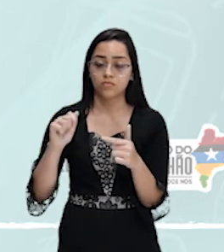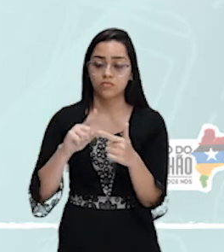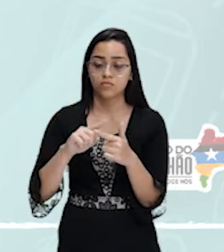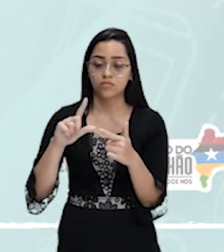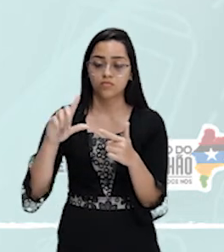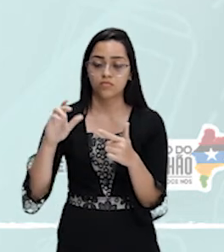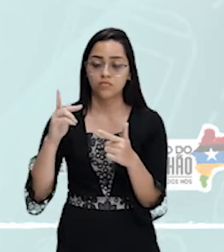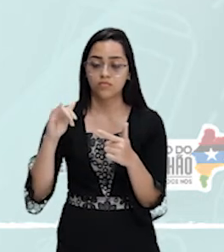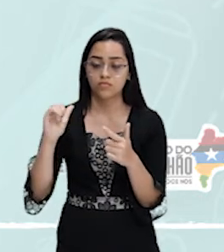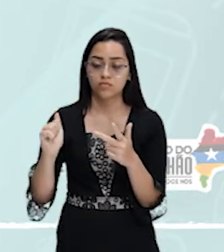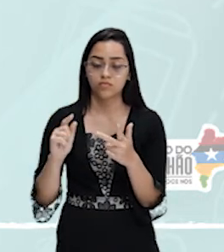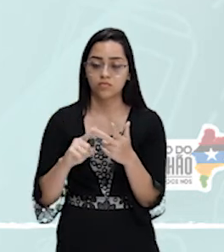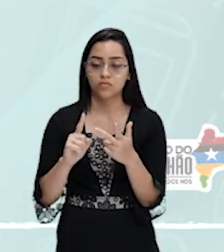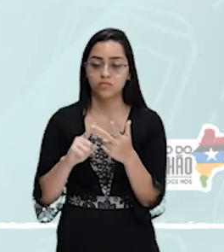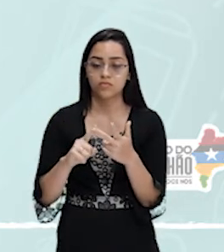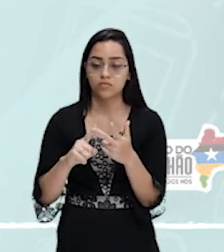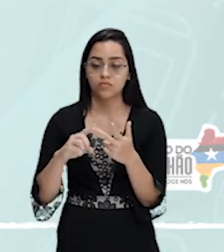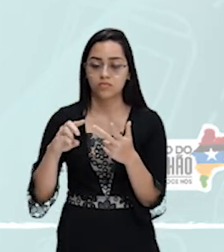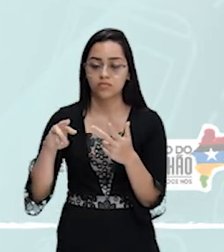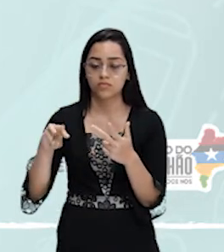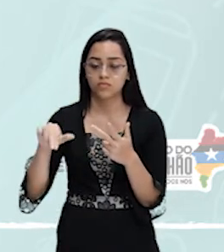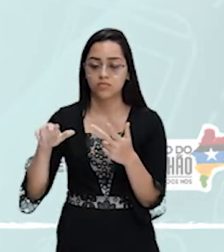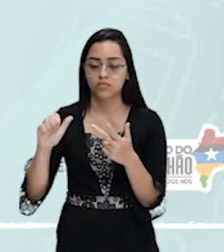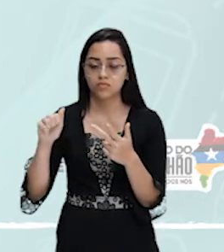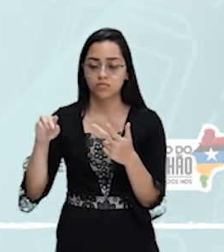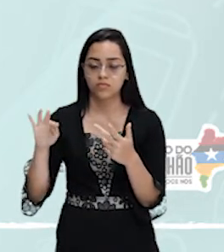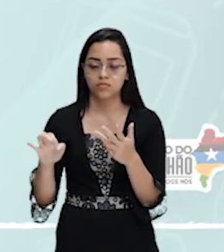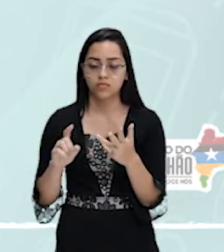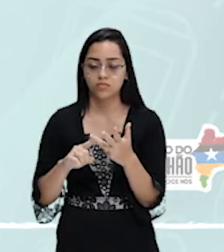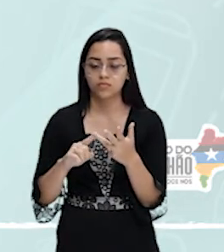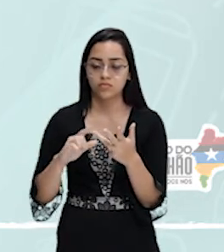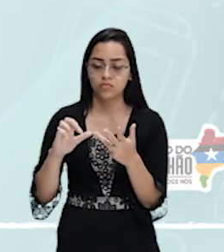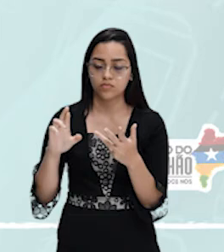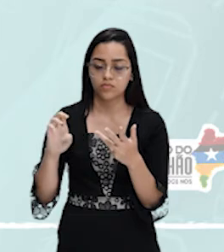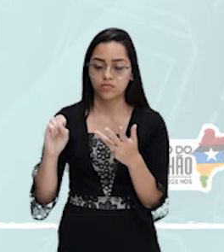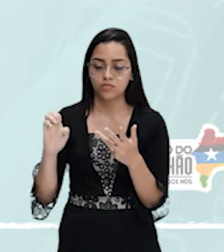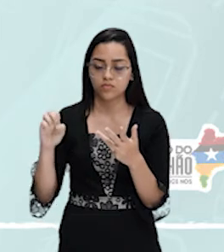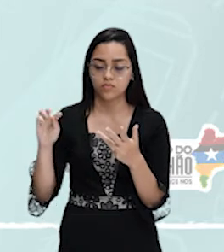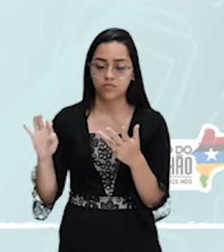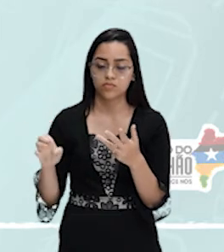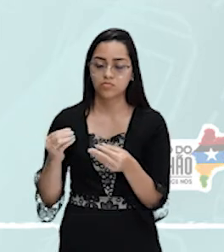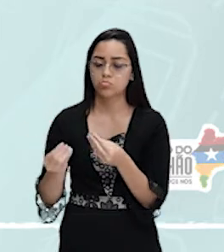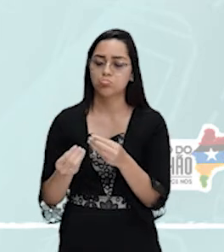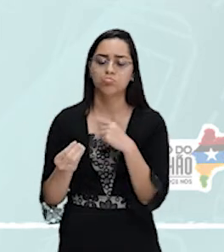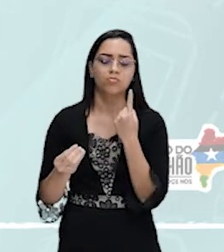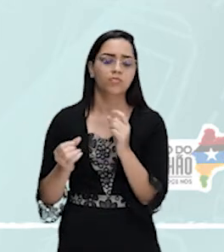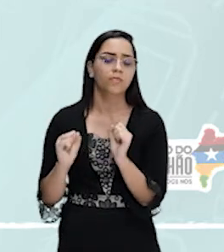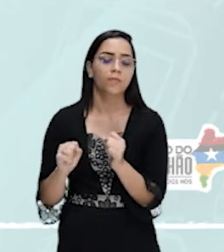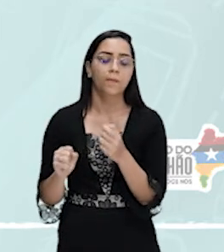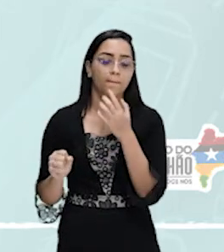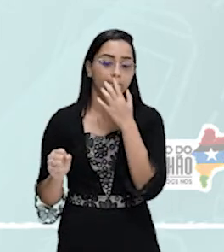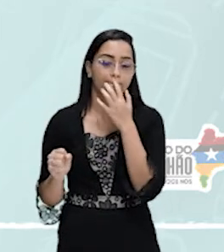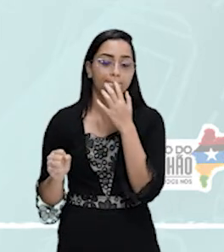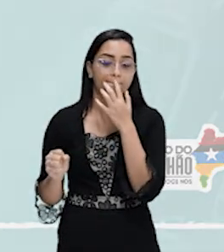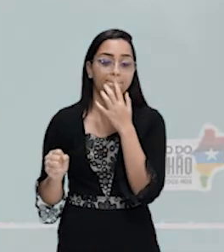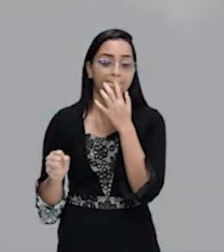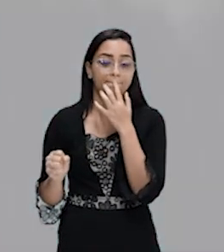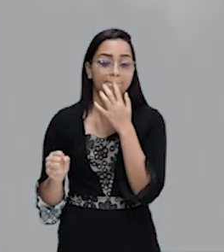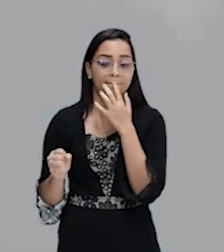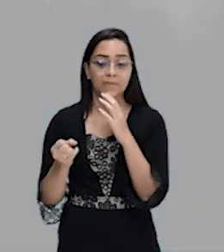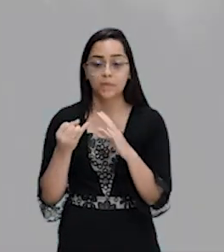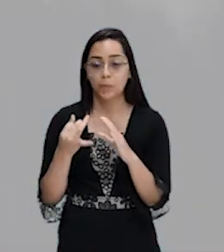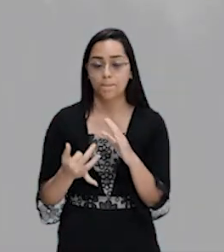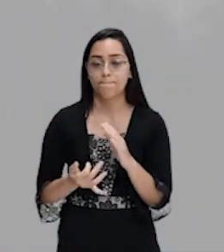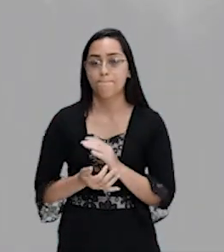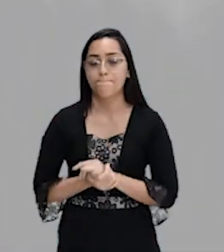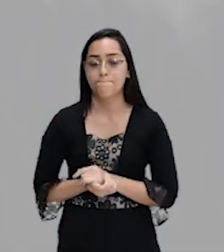cheia, a Lua minguante e a Lua crescente, né? De que forma que nós conseguimos caracterizar